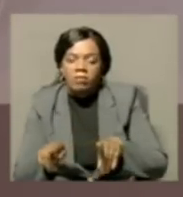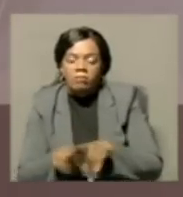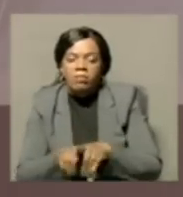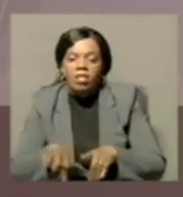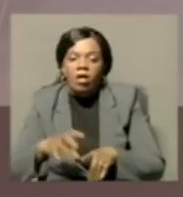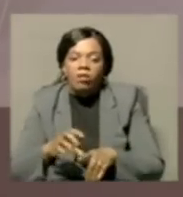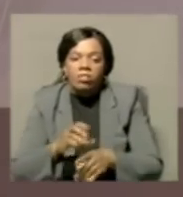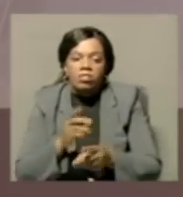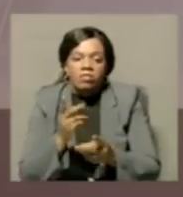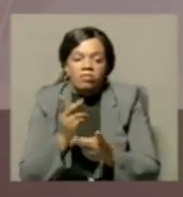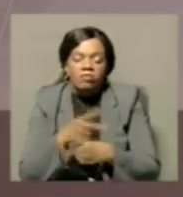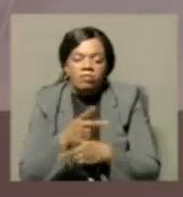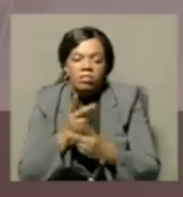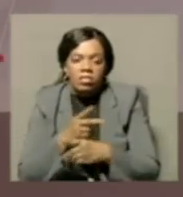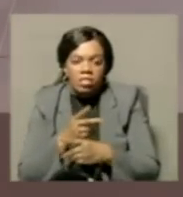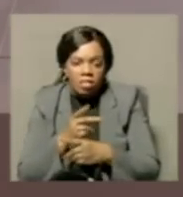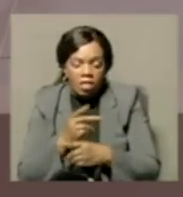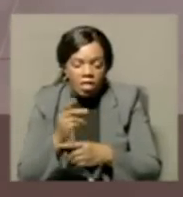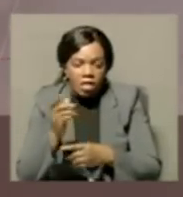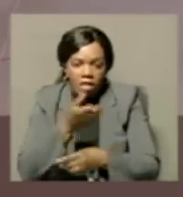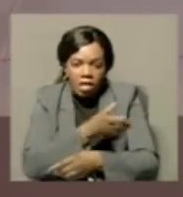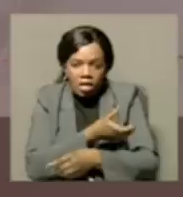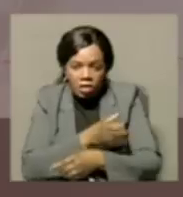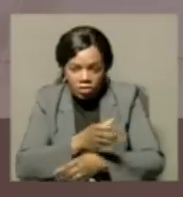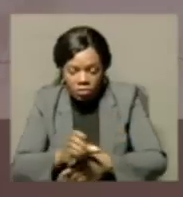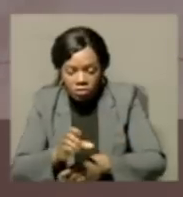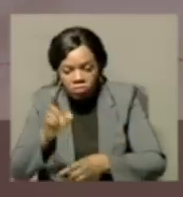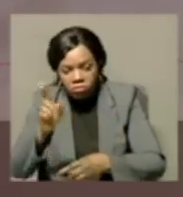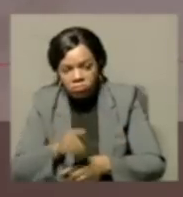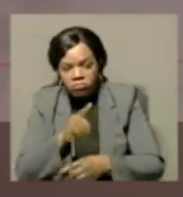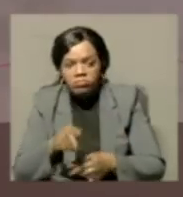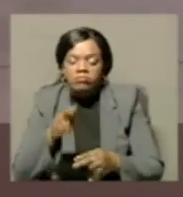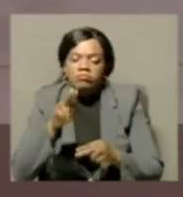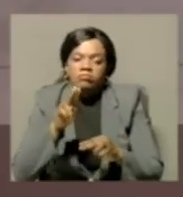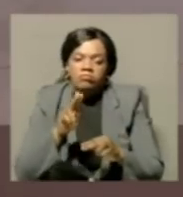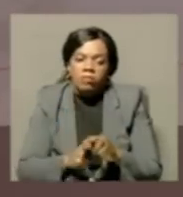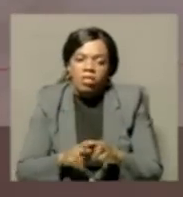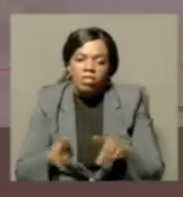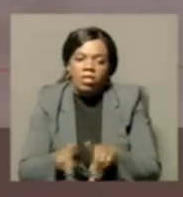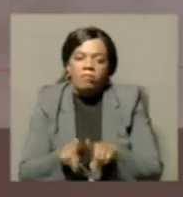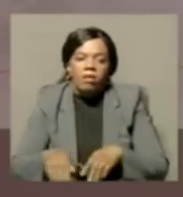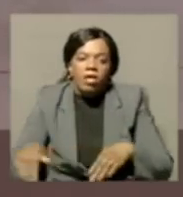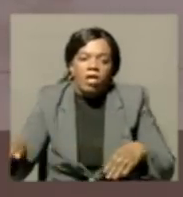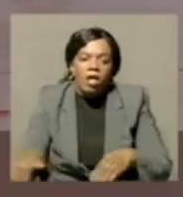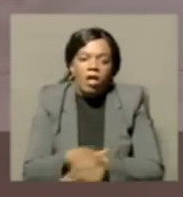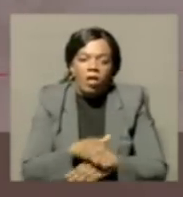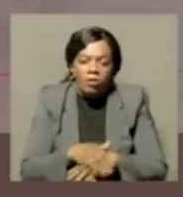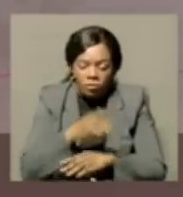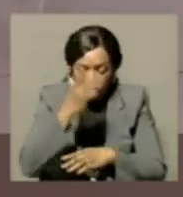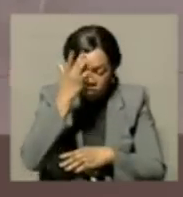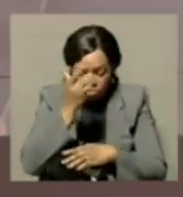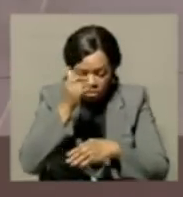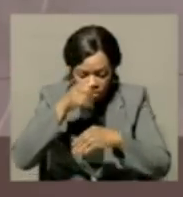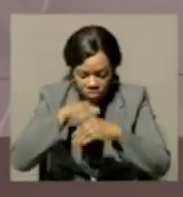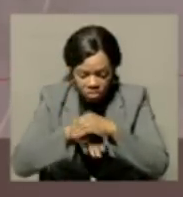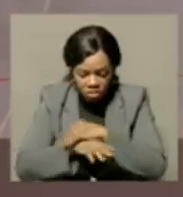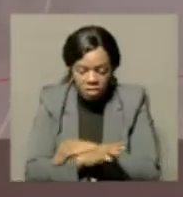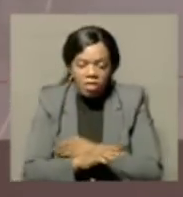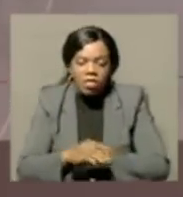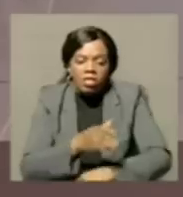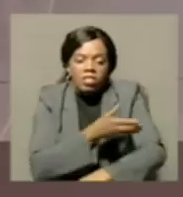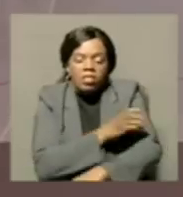Sede de Cacoaco até a fronteira com o município de Viana. A avenida que dá acesso ao Sequele, a partir